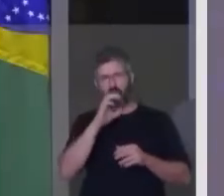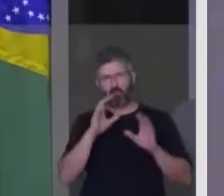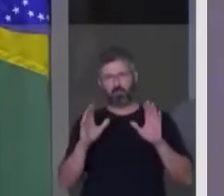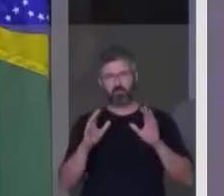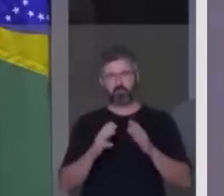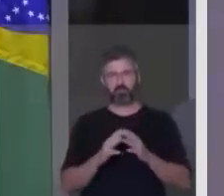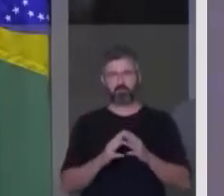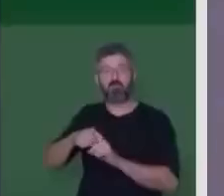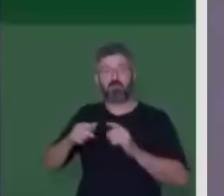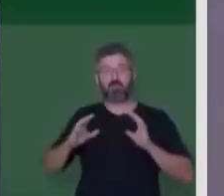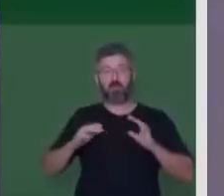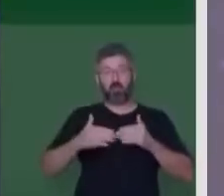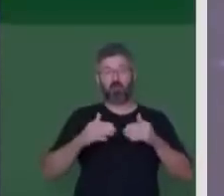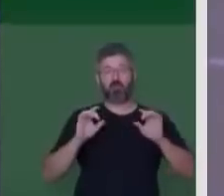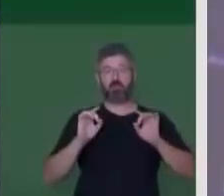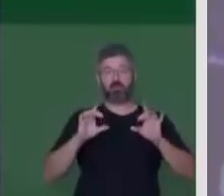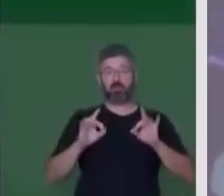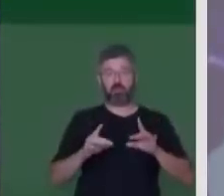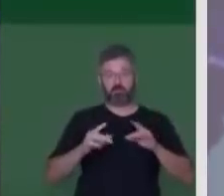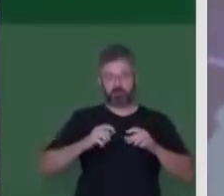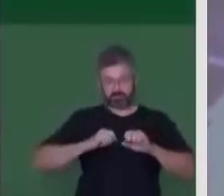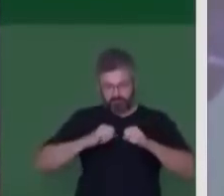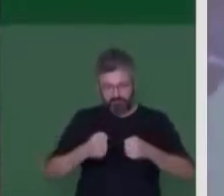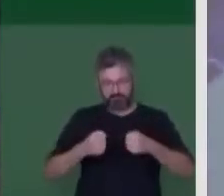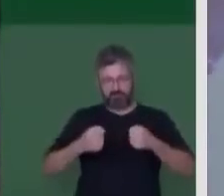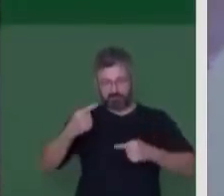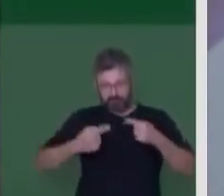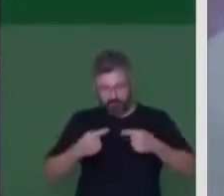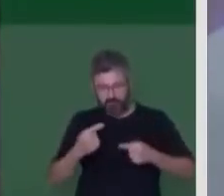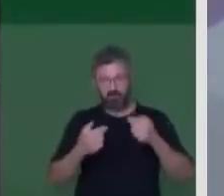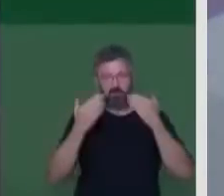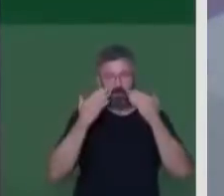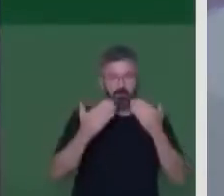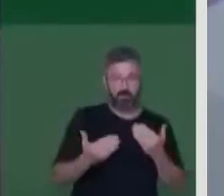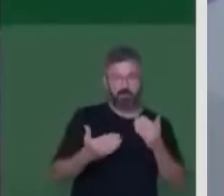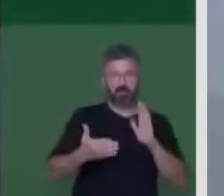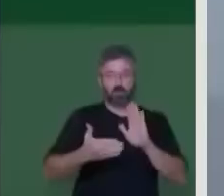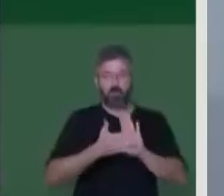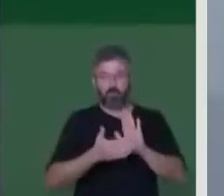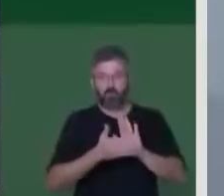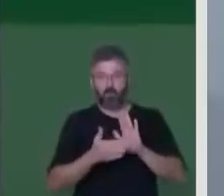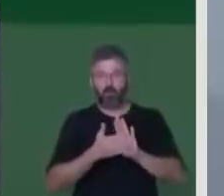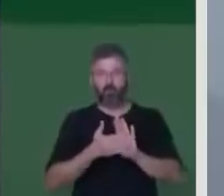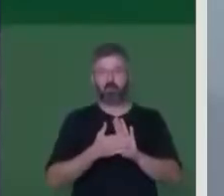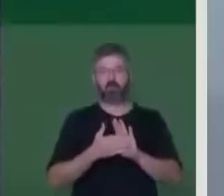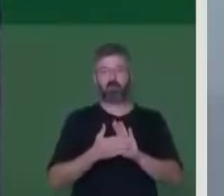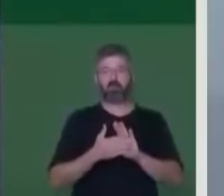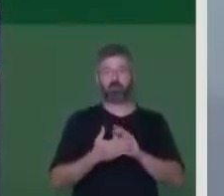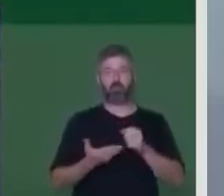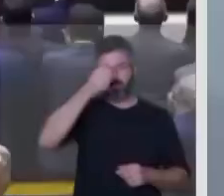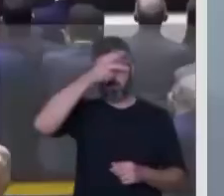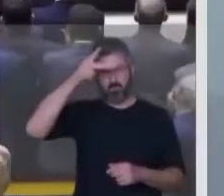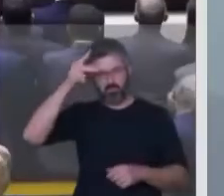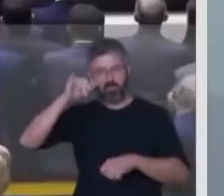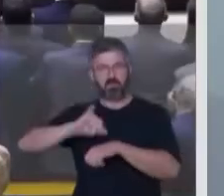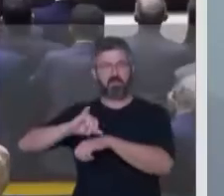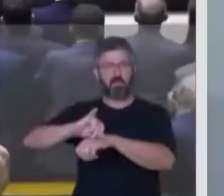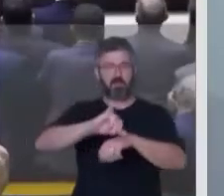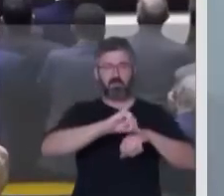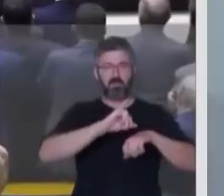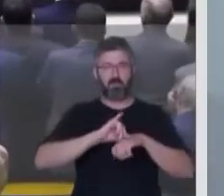diferenciada para o agro, que já é uma grande vantagem, que era uma das propostas mais inegociáveis para nós, do